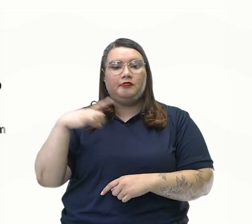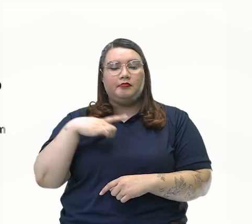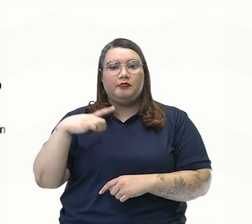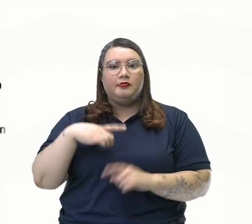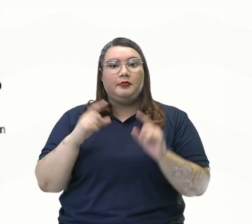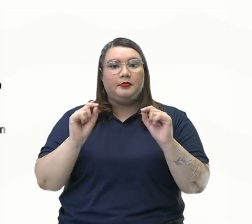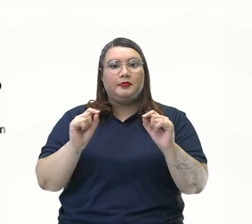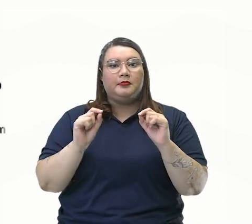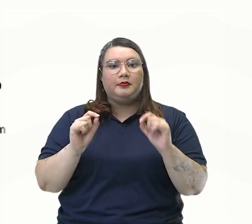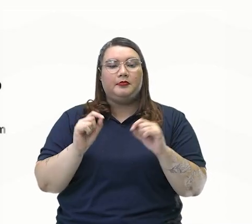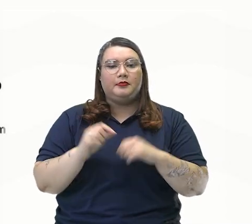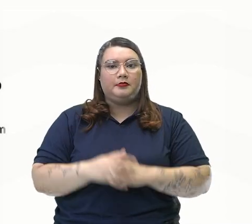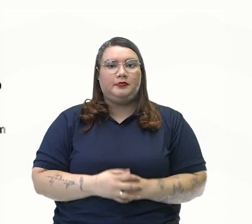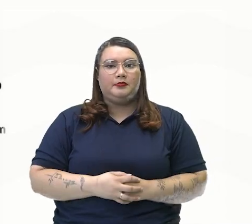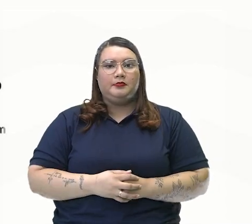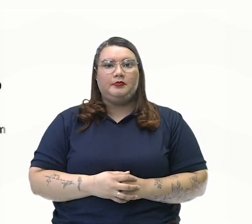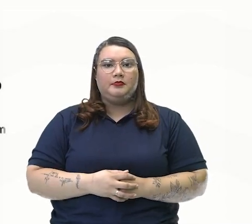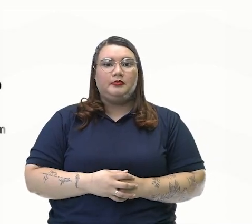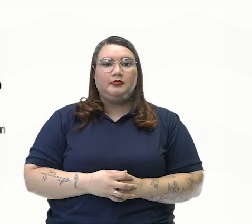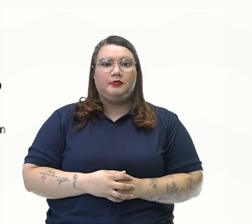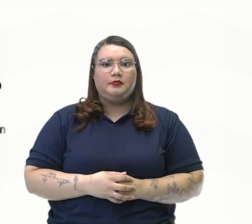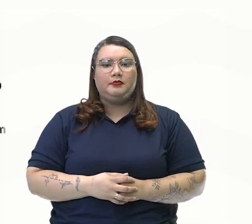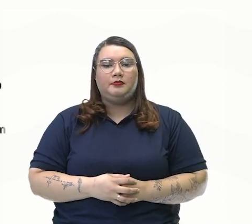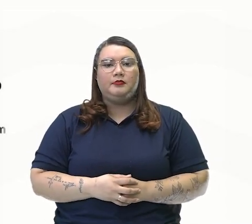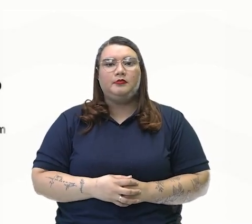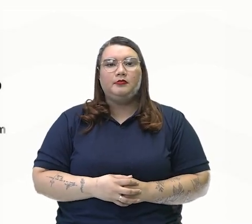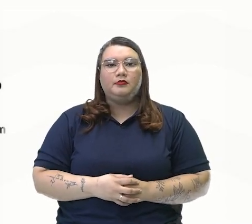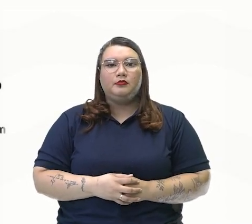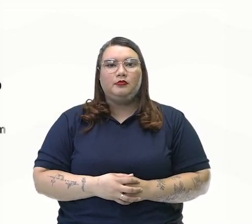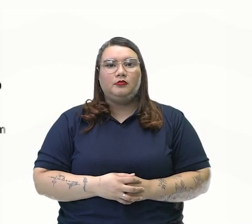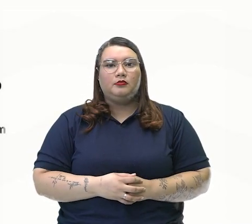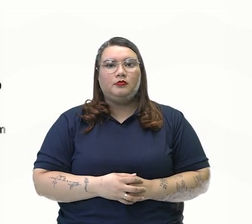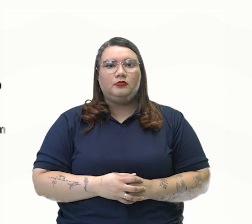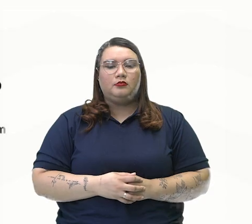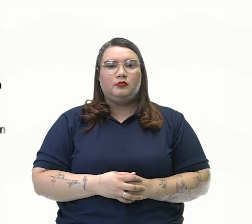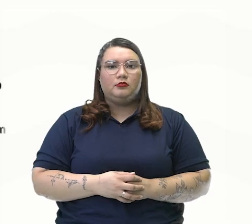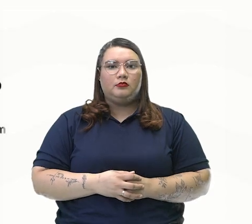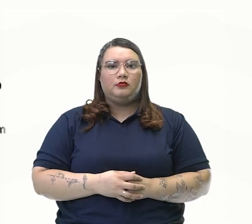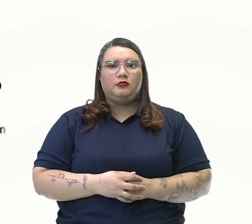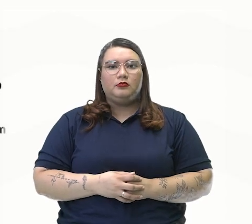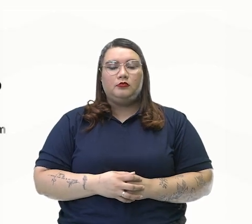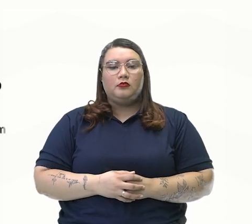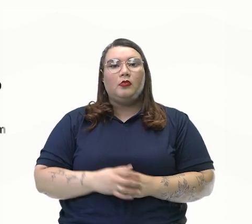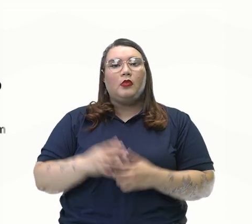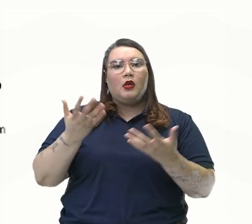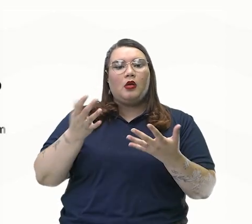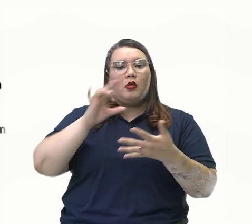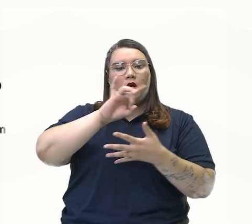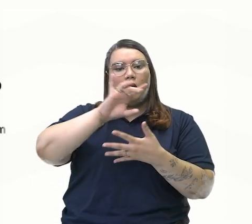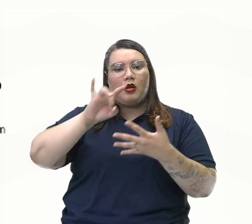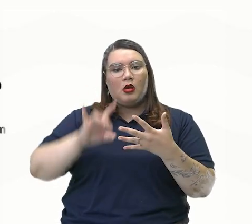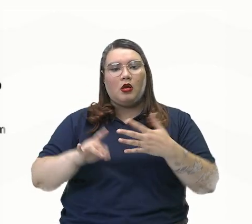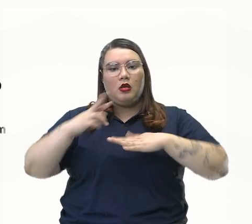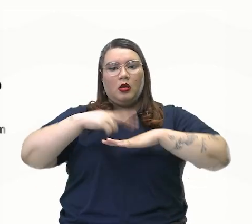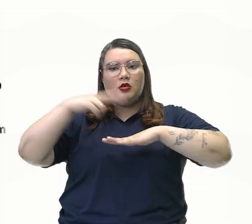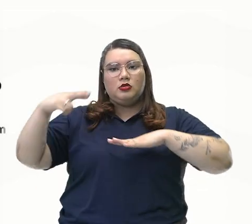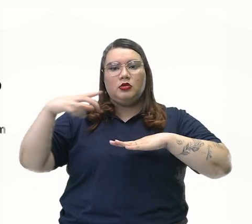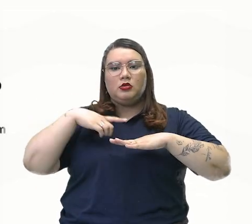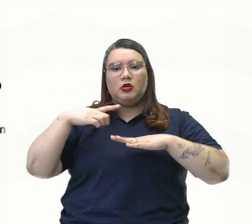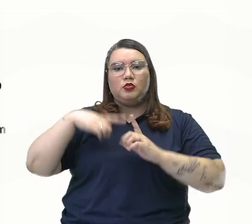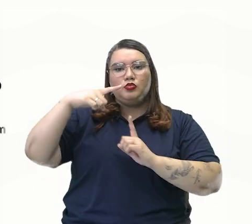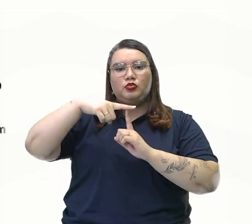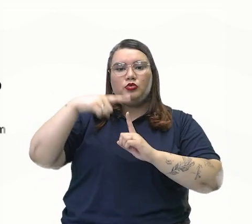neste caso, ao falar desta imagem, olha aí, Cada radiação ela tem um poder